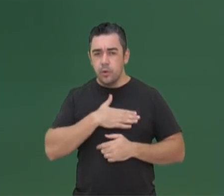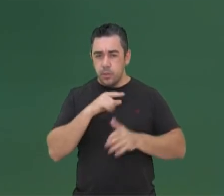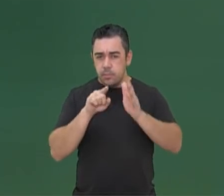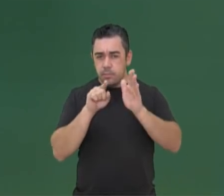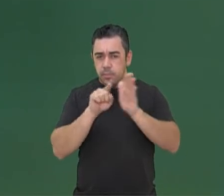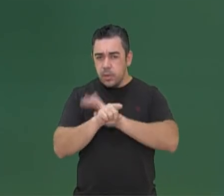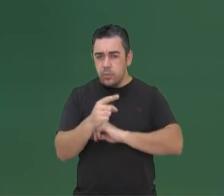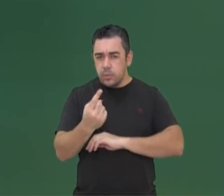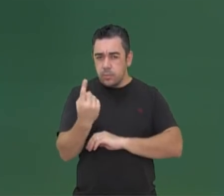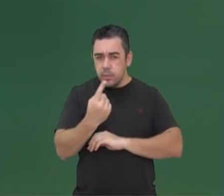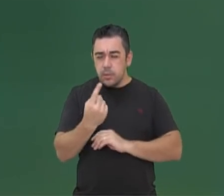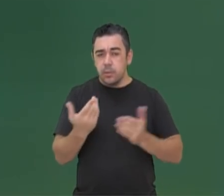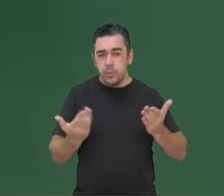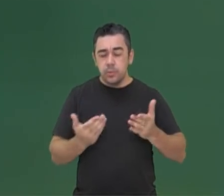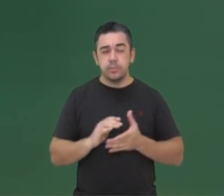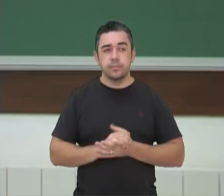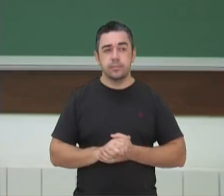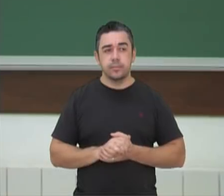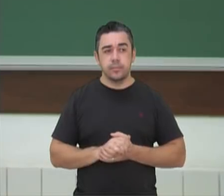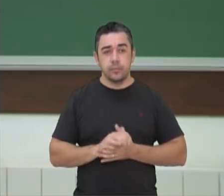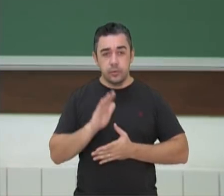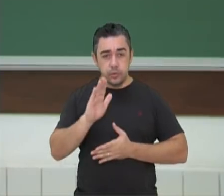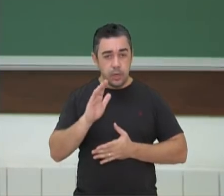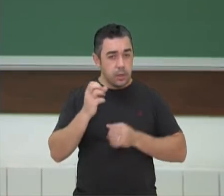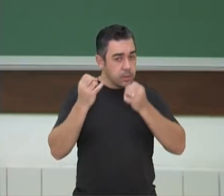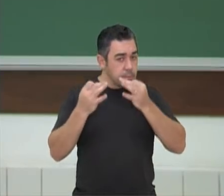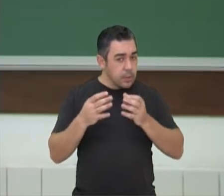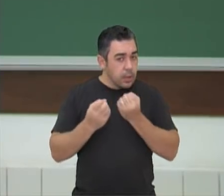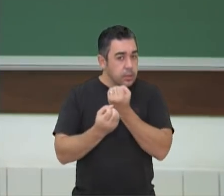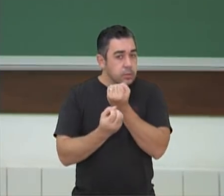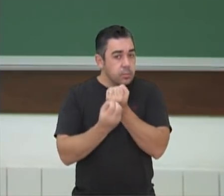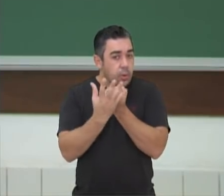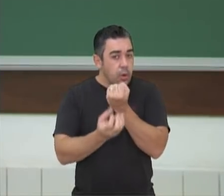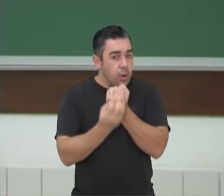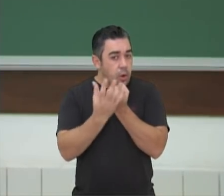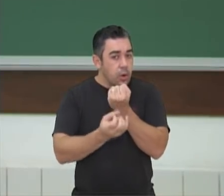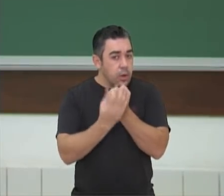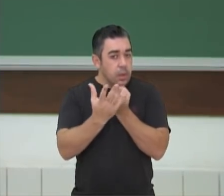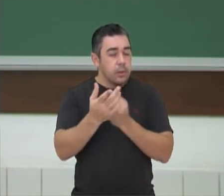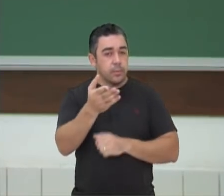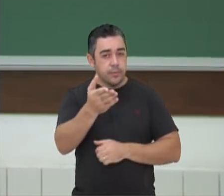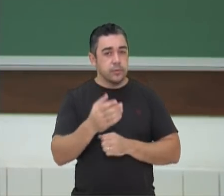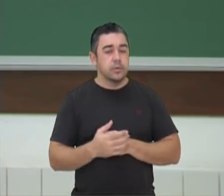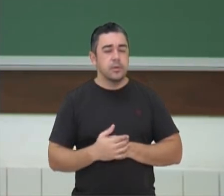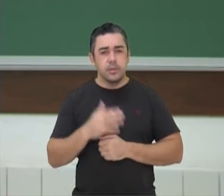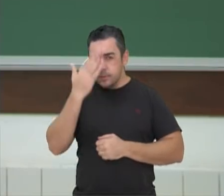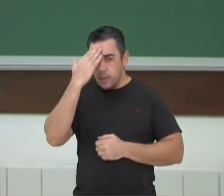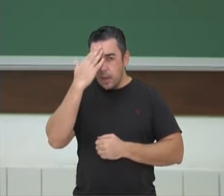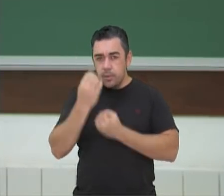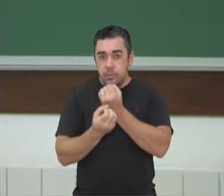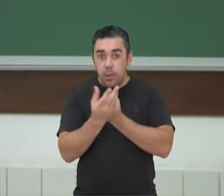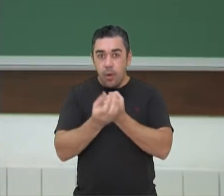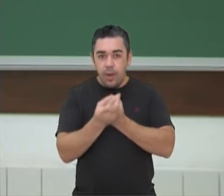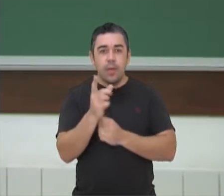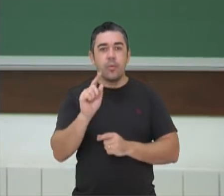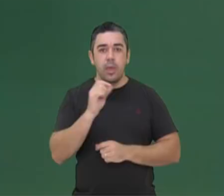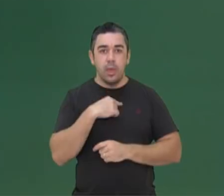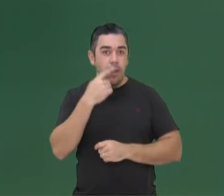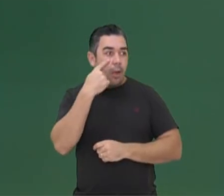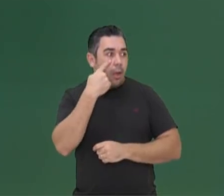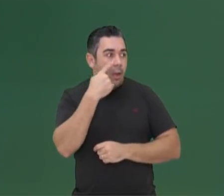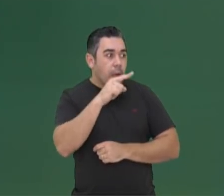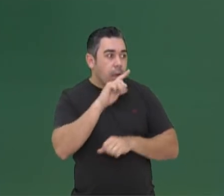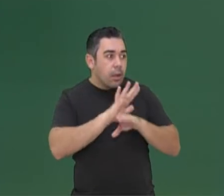nosso primeiro quiz da aula de hoje? Eu já vou contar um spoiler para vocês. Vocês sabem o que é spoiler? Sabe aquela pessoa que assiste um filme,